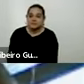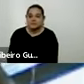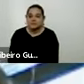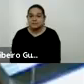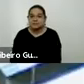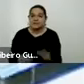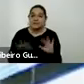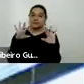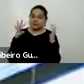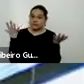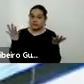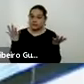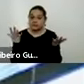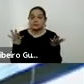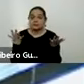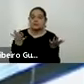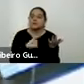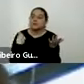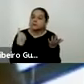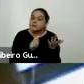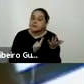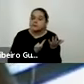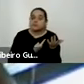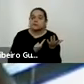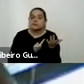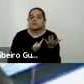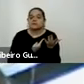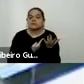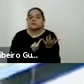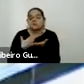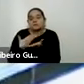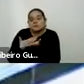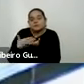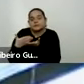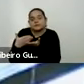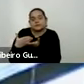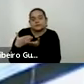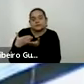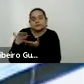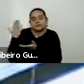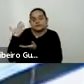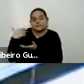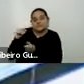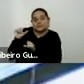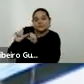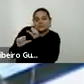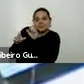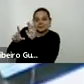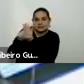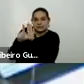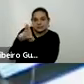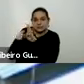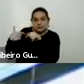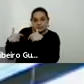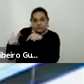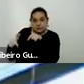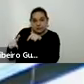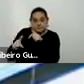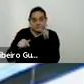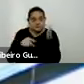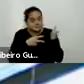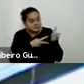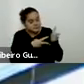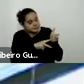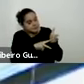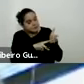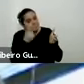tem, desde a reforma trabalhista, o sindicato tem adotado uma linha estratégica